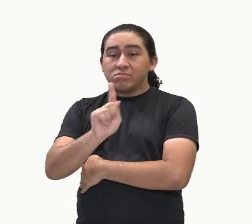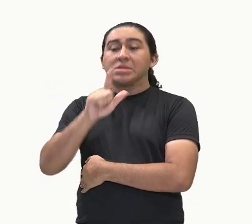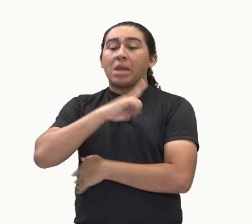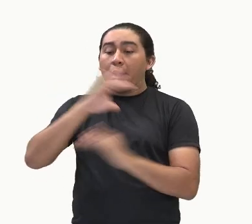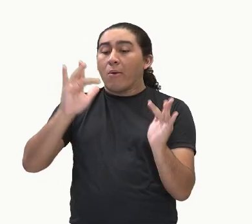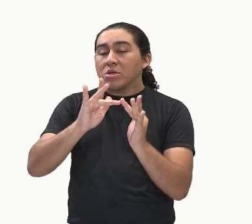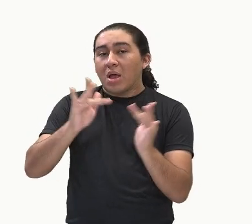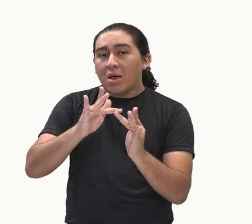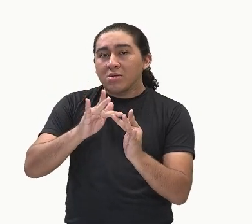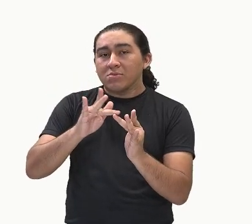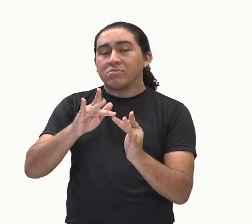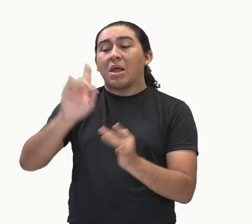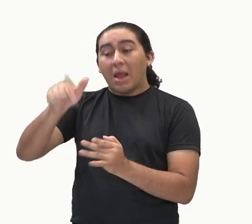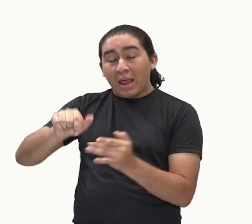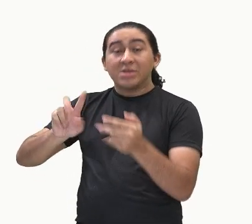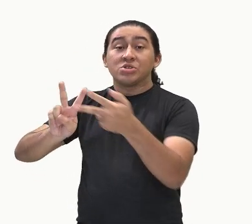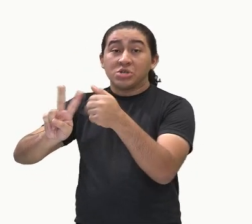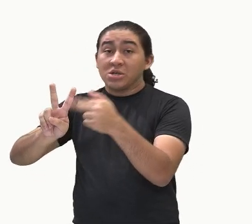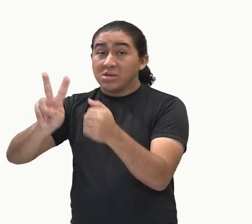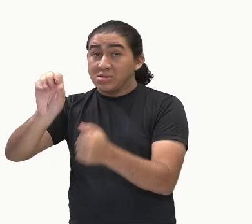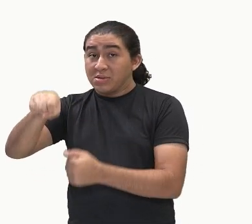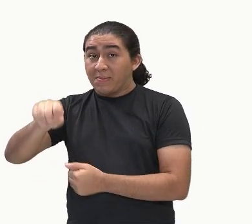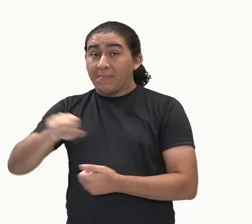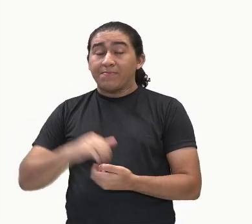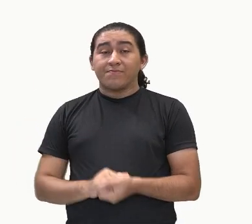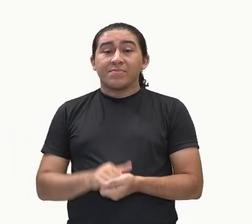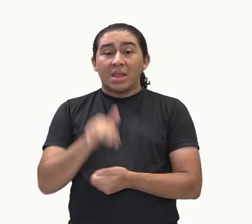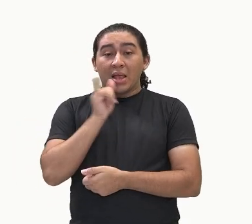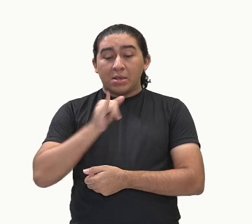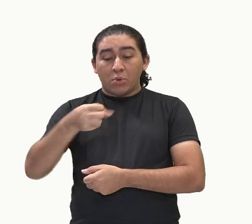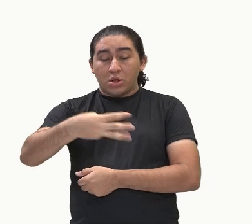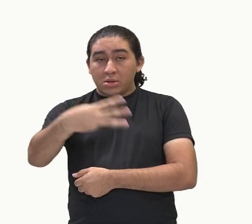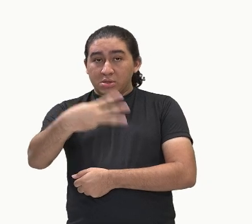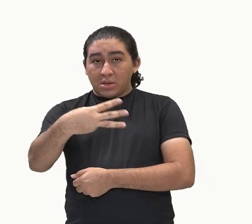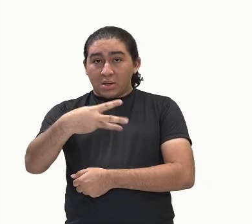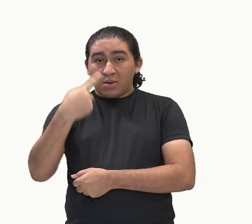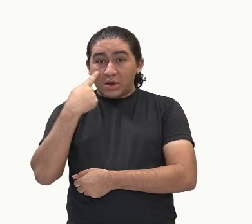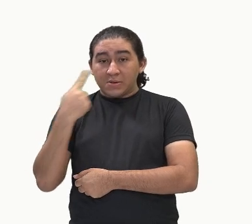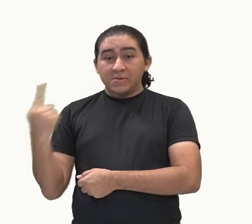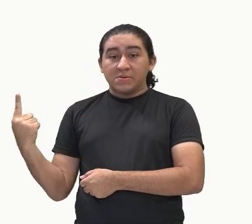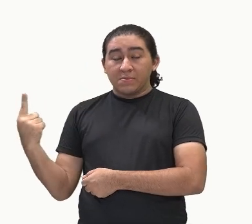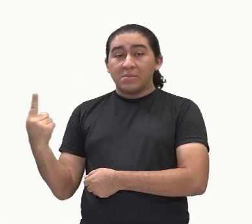ser indígena. Por exemplo, no espetáculo A Estrada, temos aí